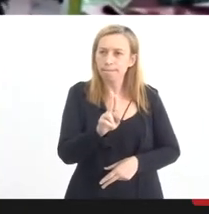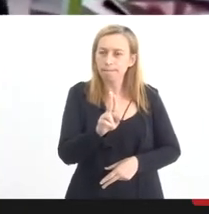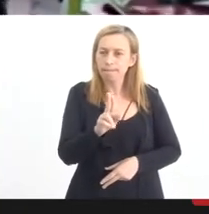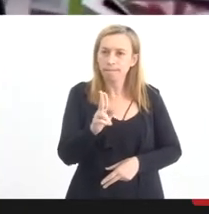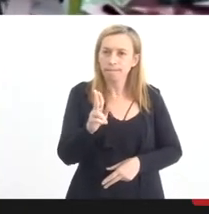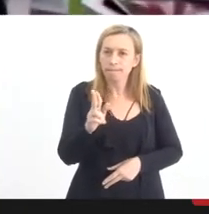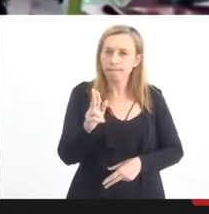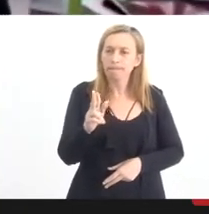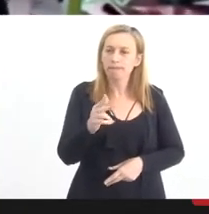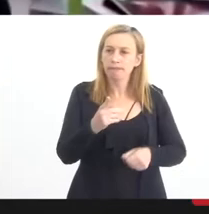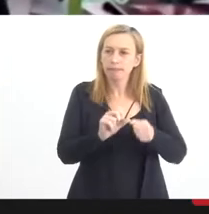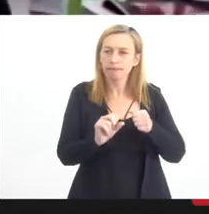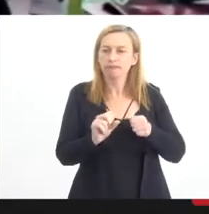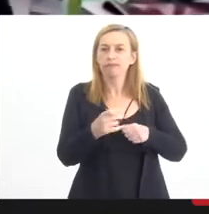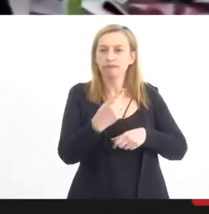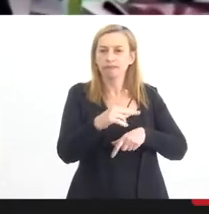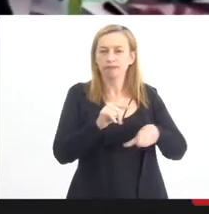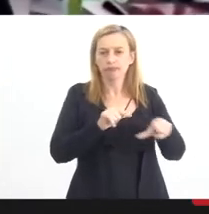missão.